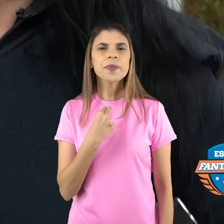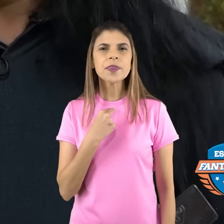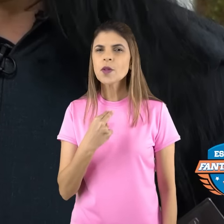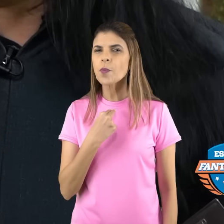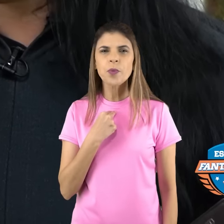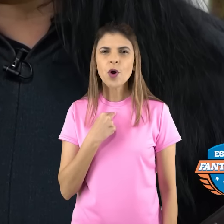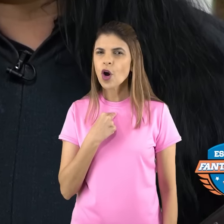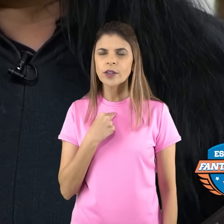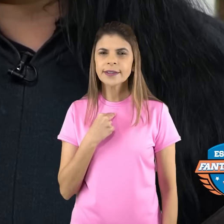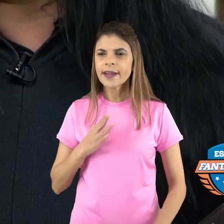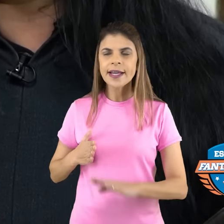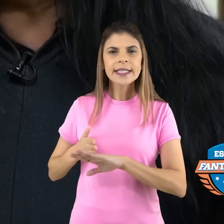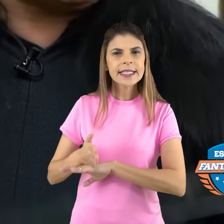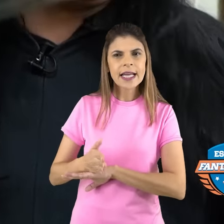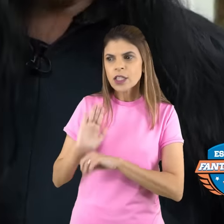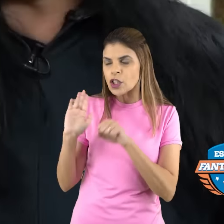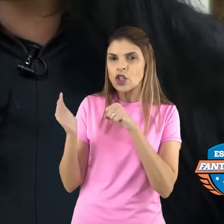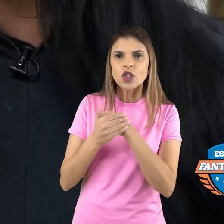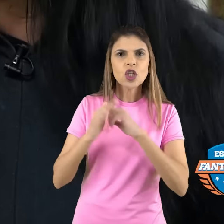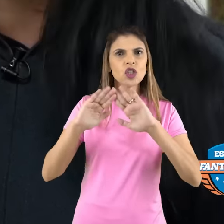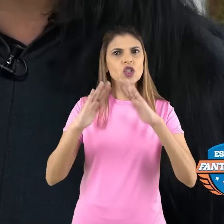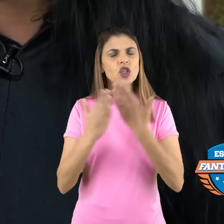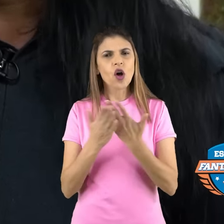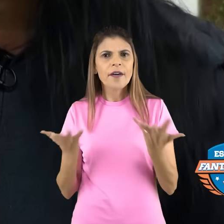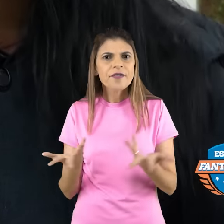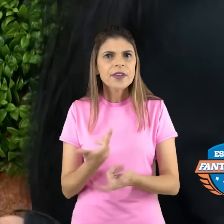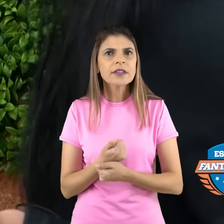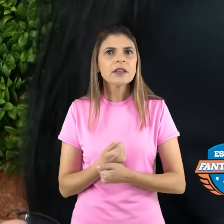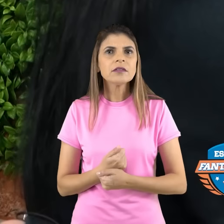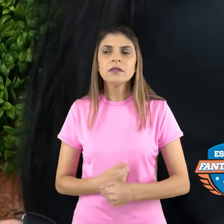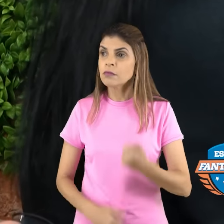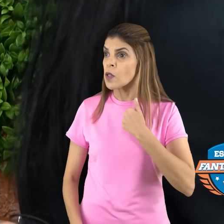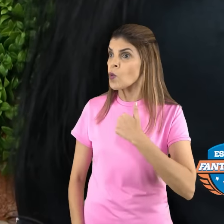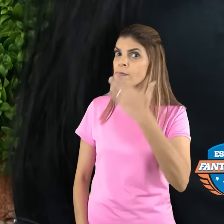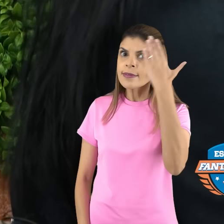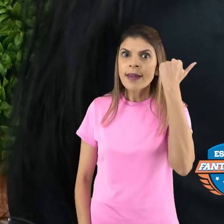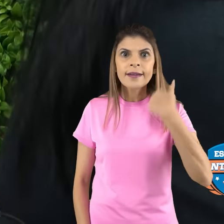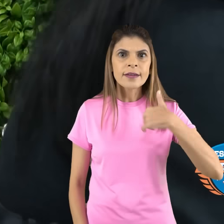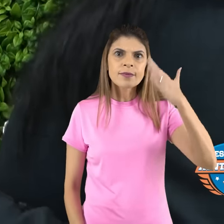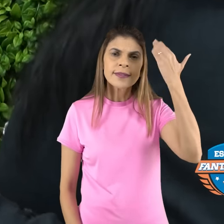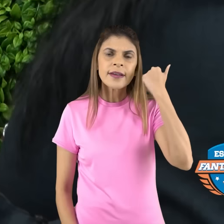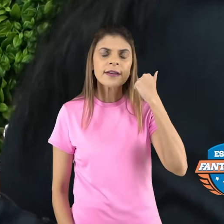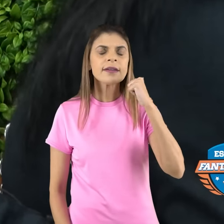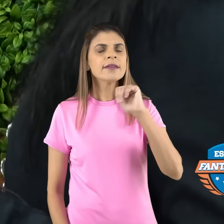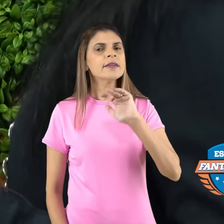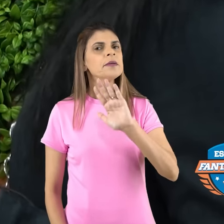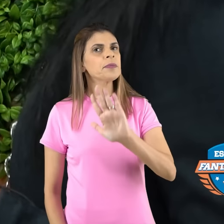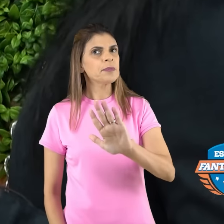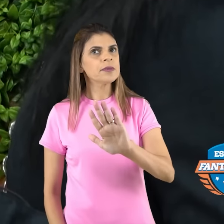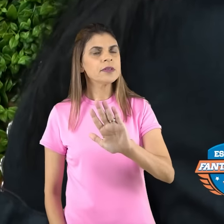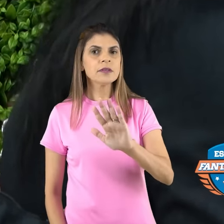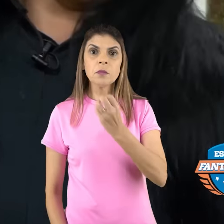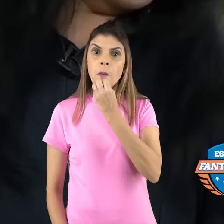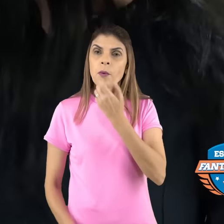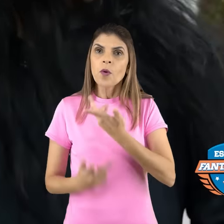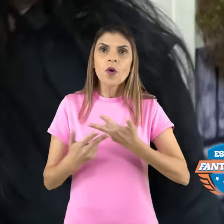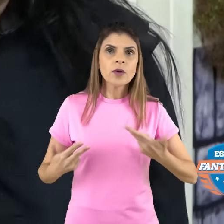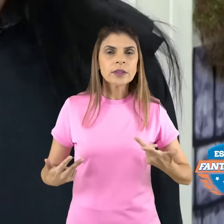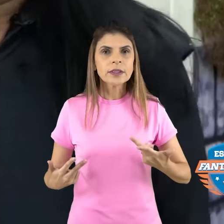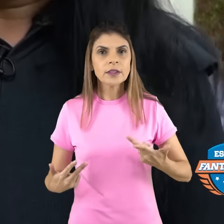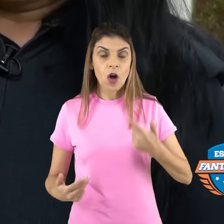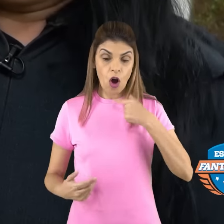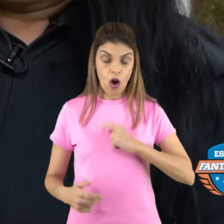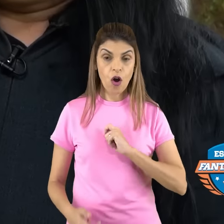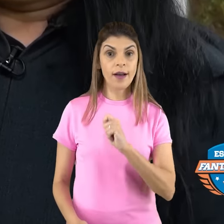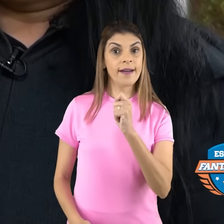bem que não pode entrar escondida na Escola Fantástica. Eu sei, diretora, mas foi por uma boa causa.